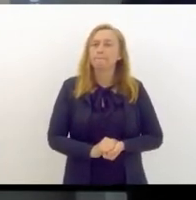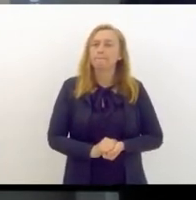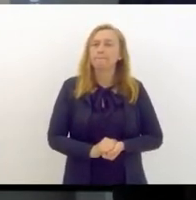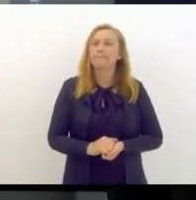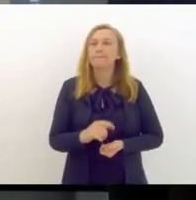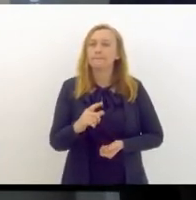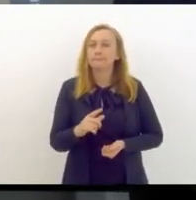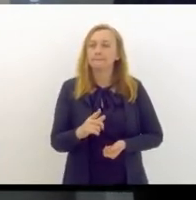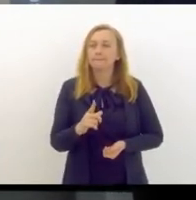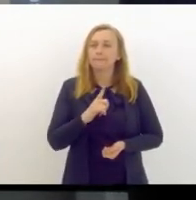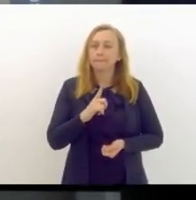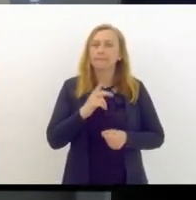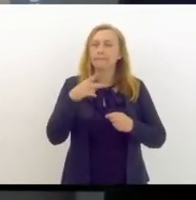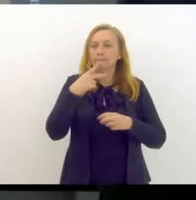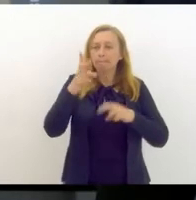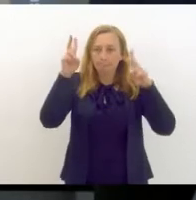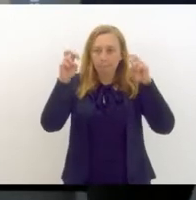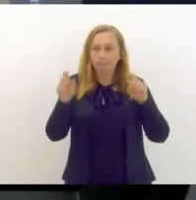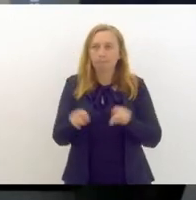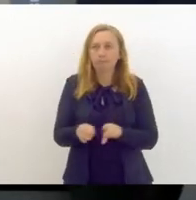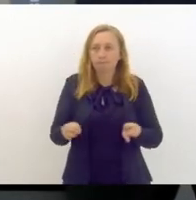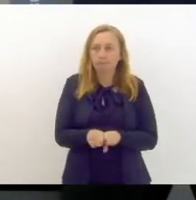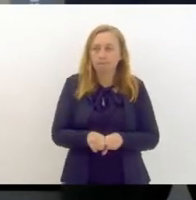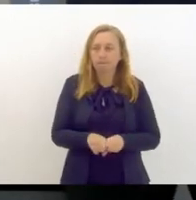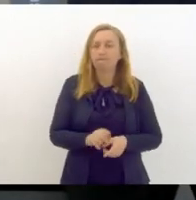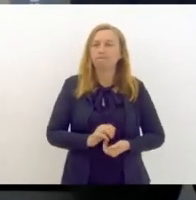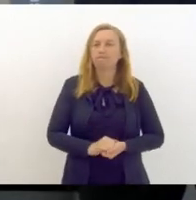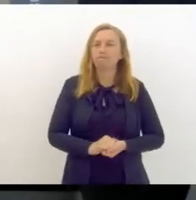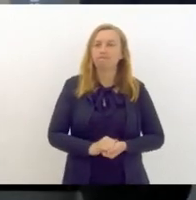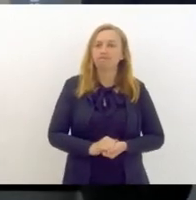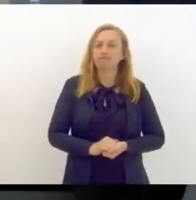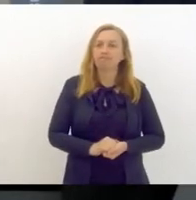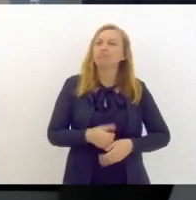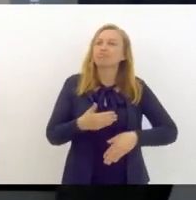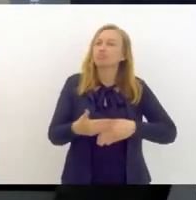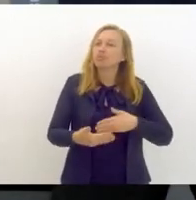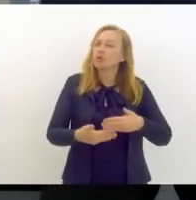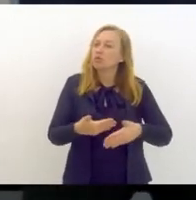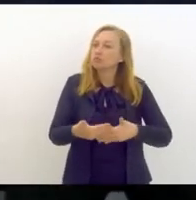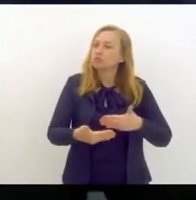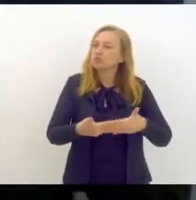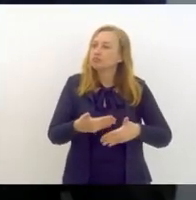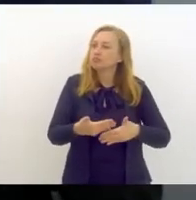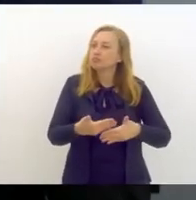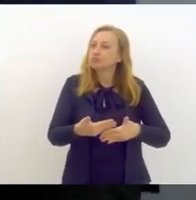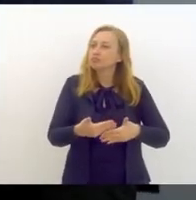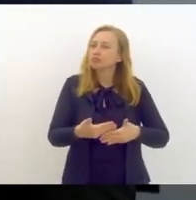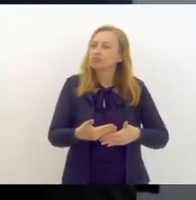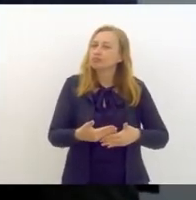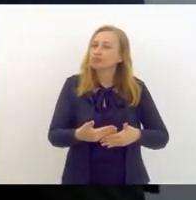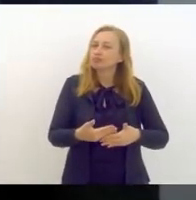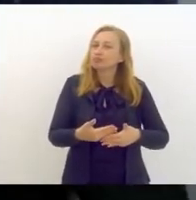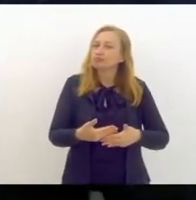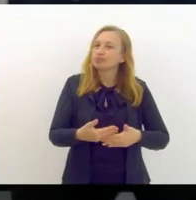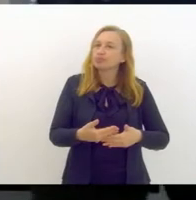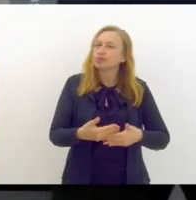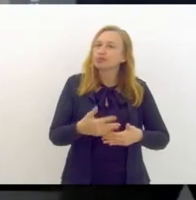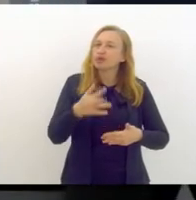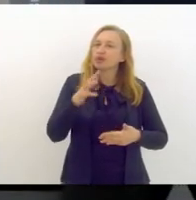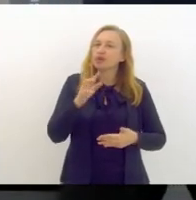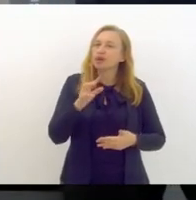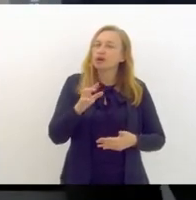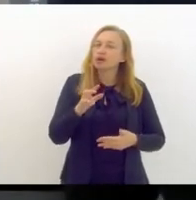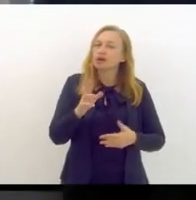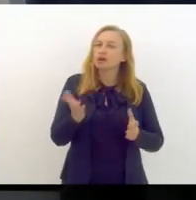gente tem que trazer esse caso para cá. A Jaguar Land Rover teve um processo, né, de sobreposição do refúgio com uma